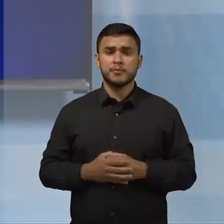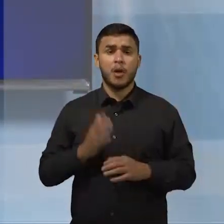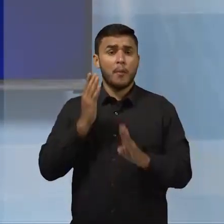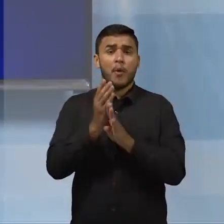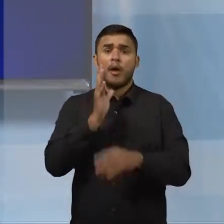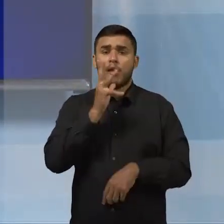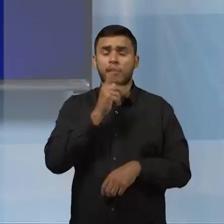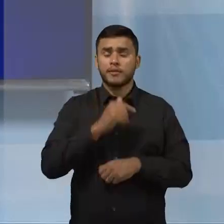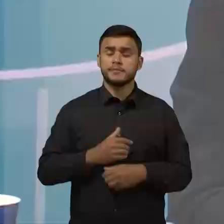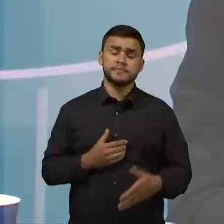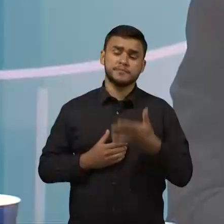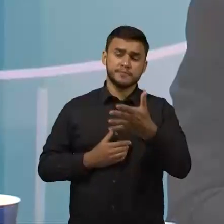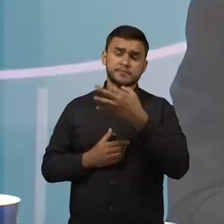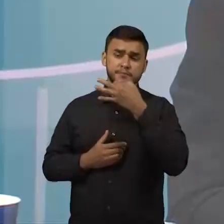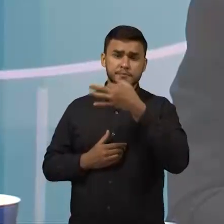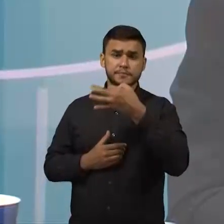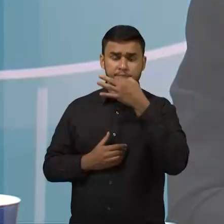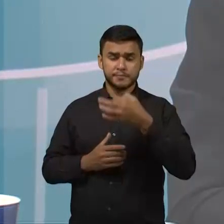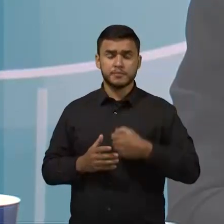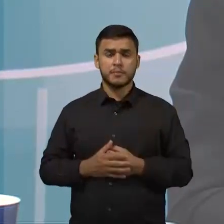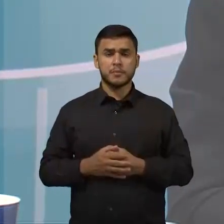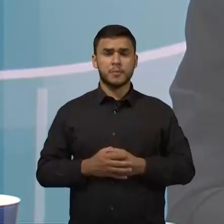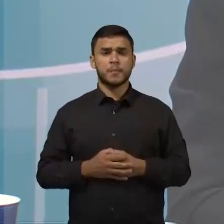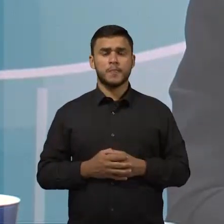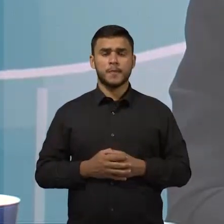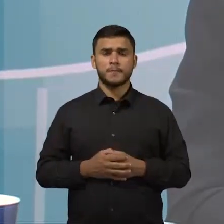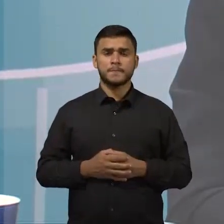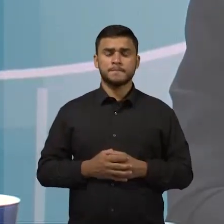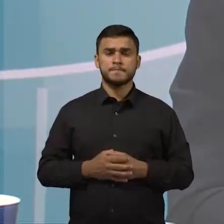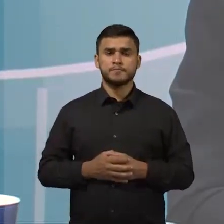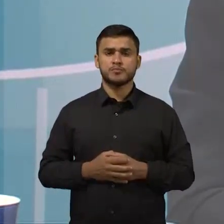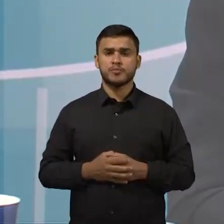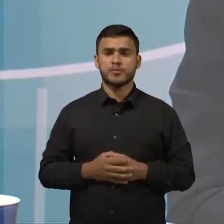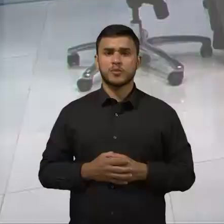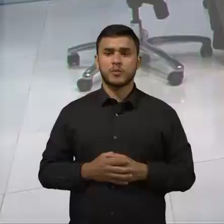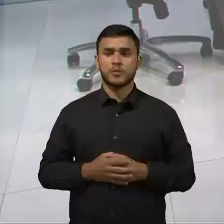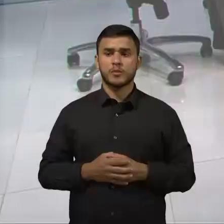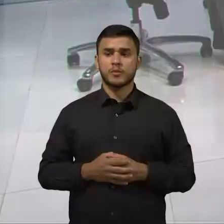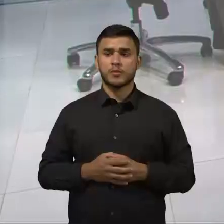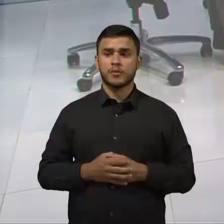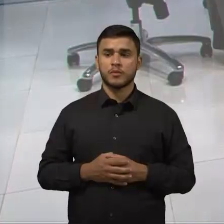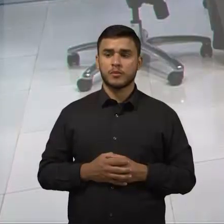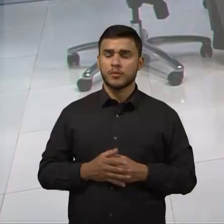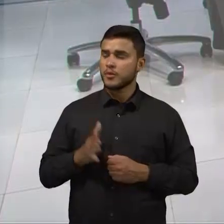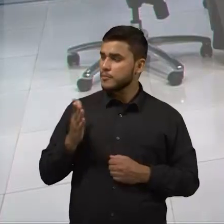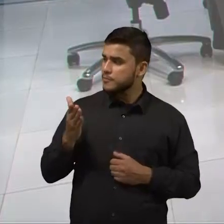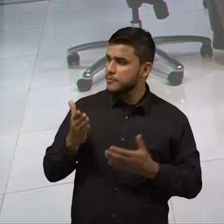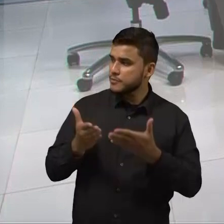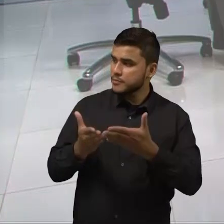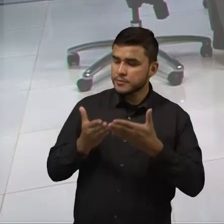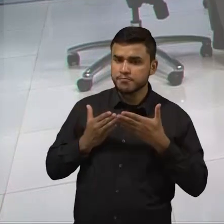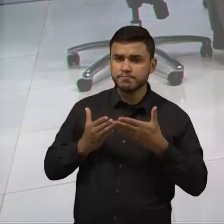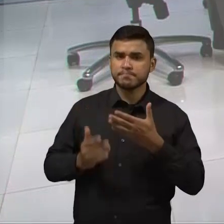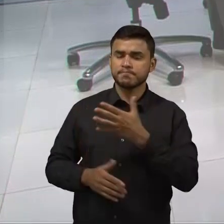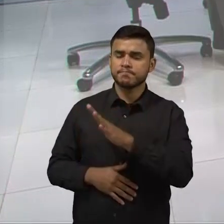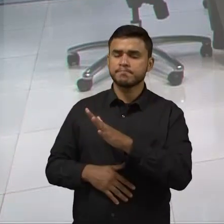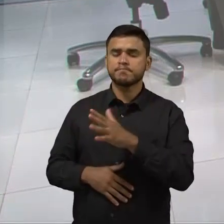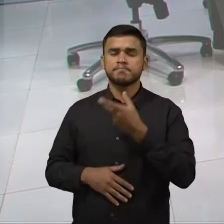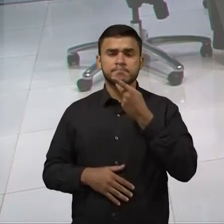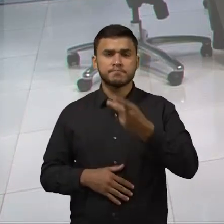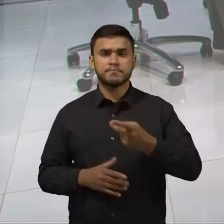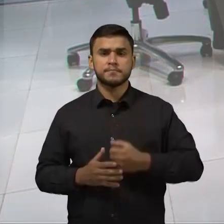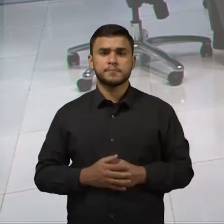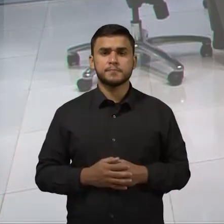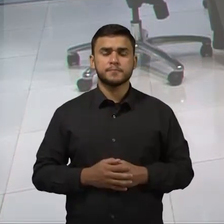sua percepção sobre esse argumento? Eu poderia só falar um pouquinho rapidamente antes do professor Romo para dizer